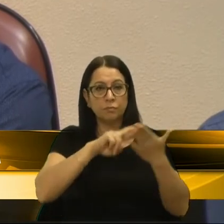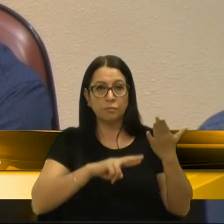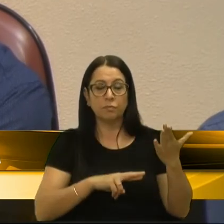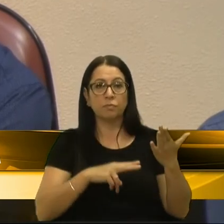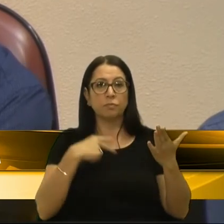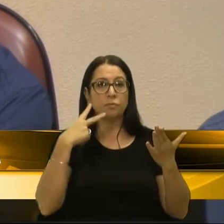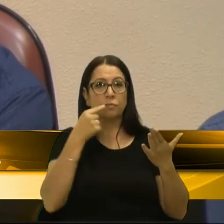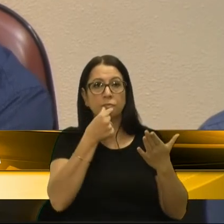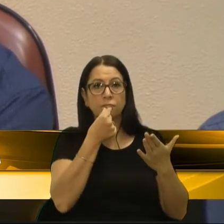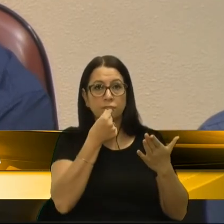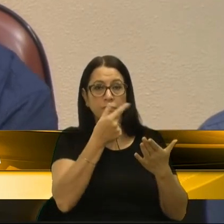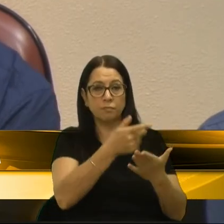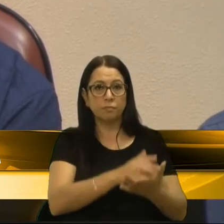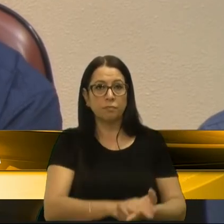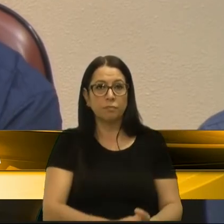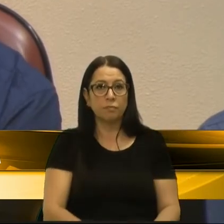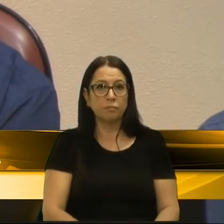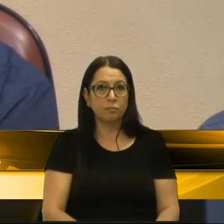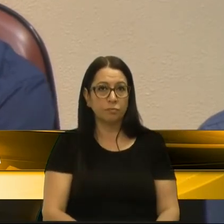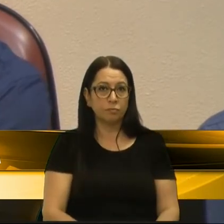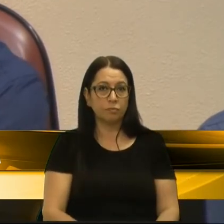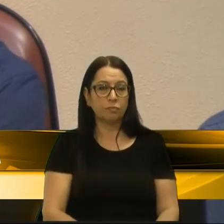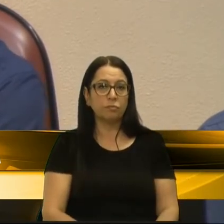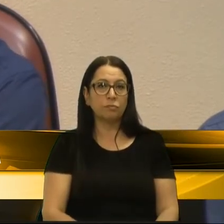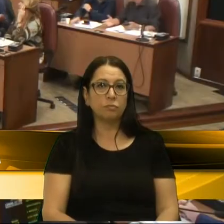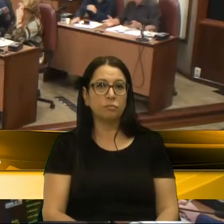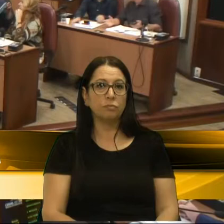vereador Rodrigo Beltrão, com a palavra.